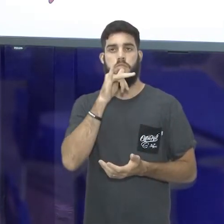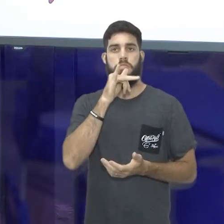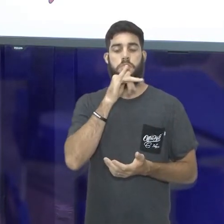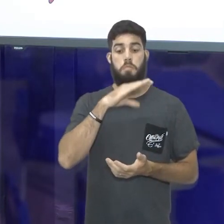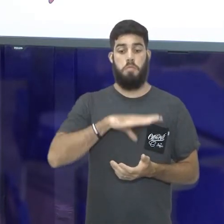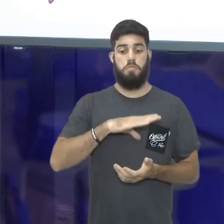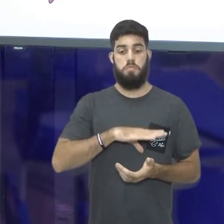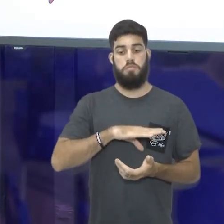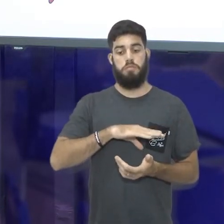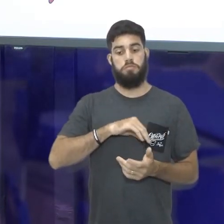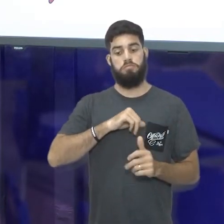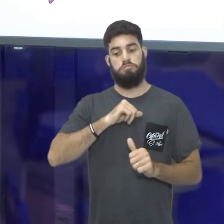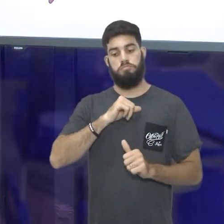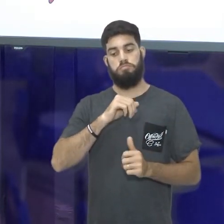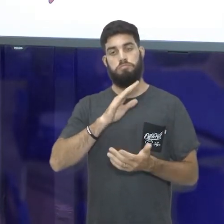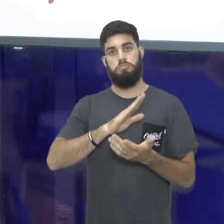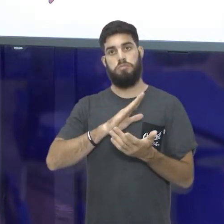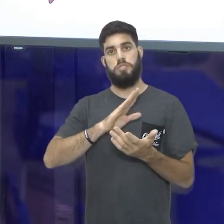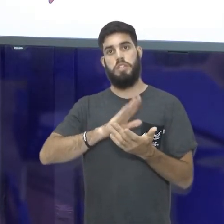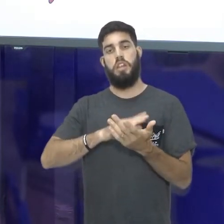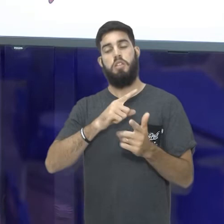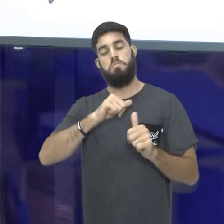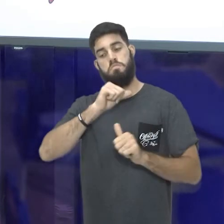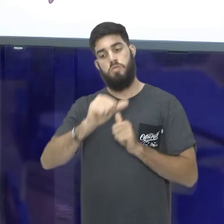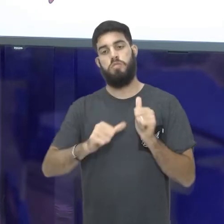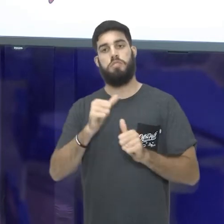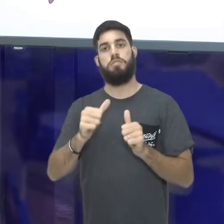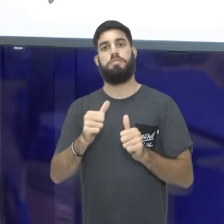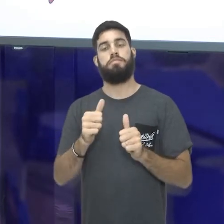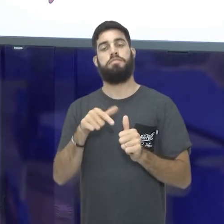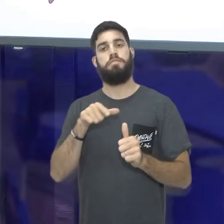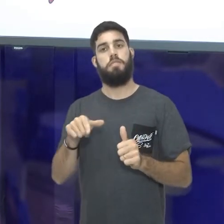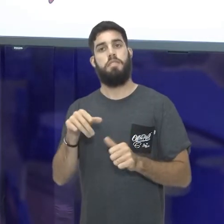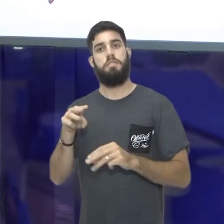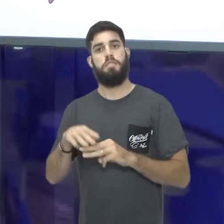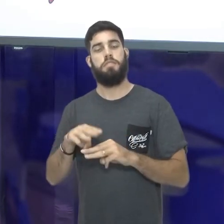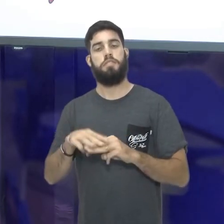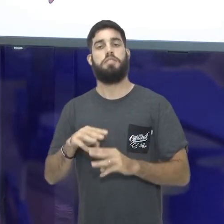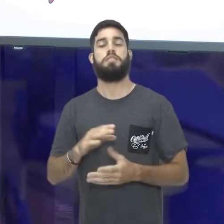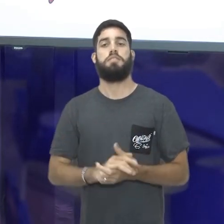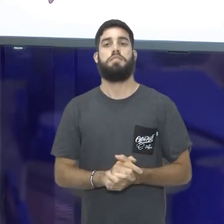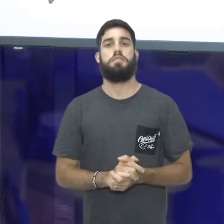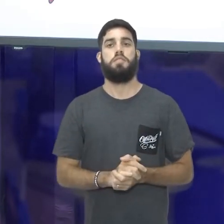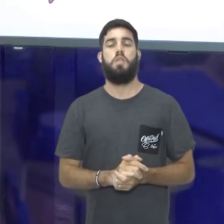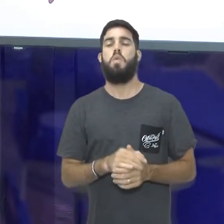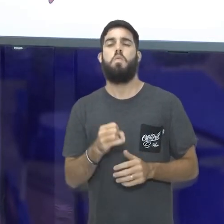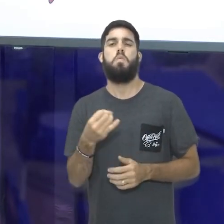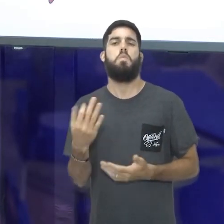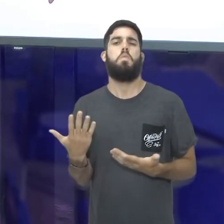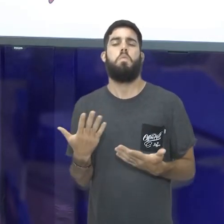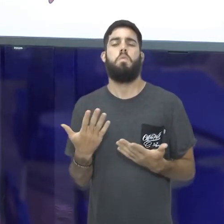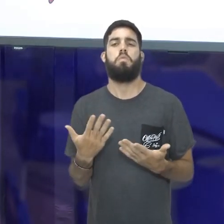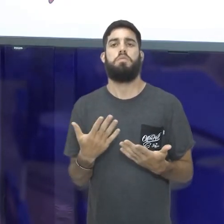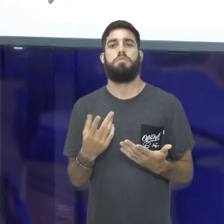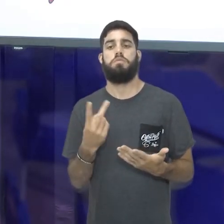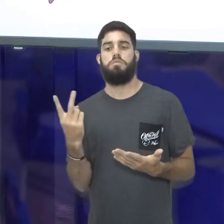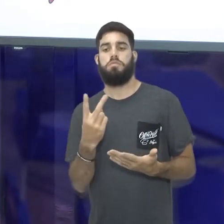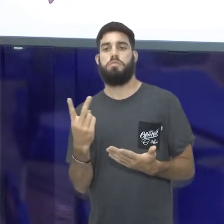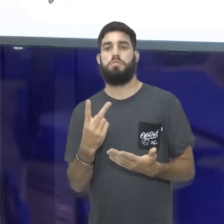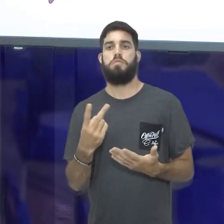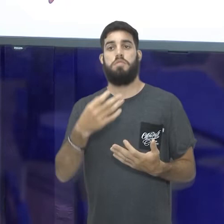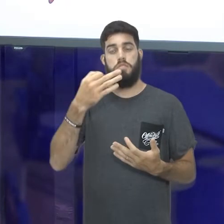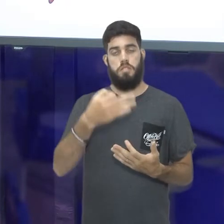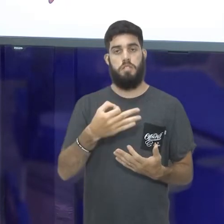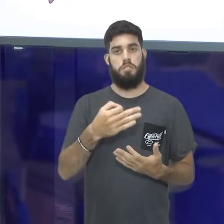seja, retirar da linguagem materna e poder compreender qual desses dois, ou se os dois, estão